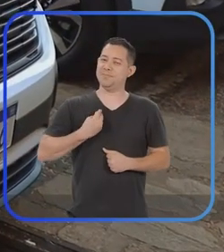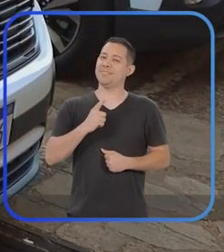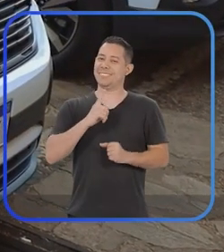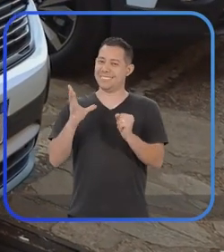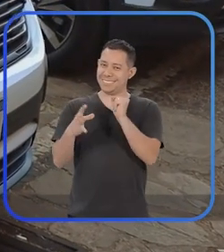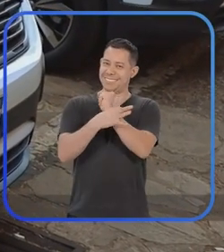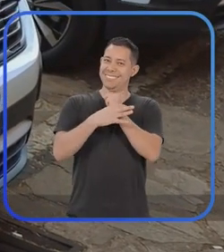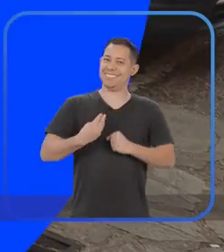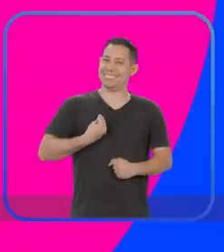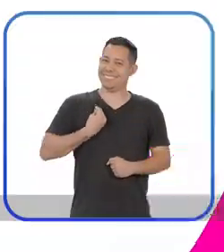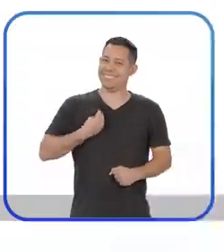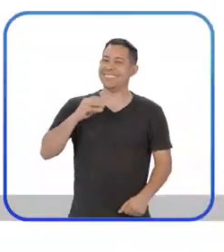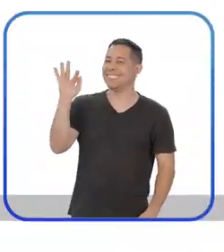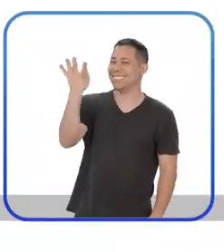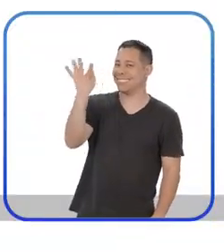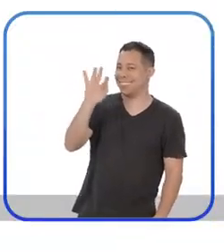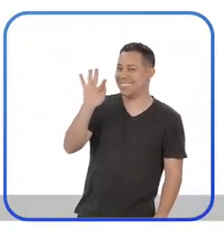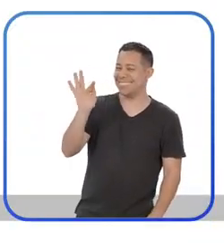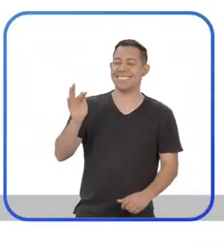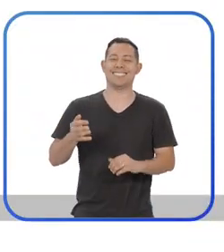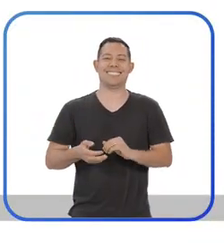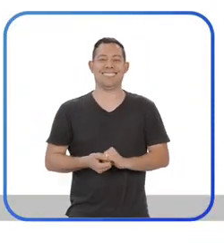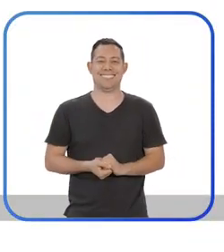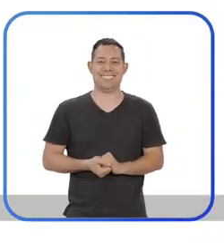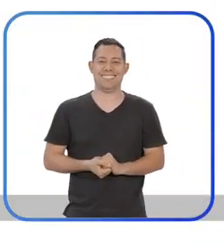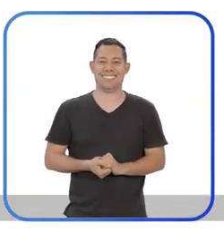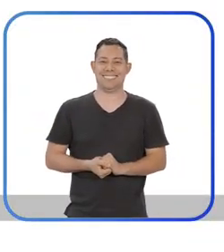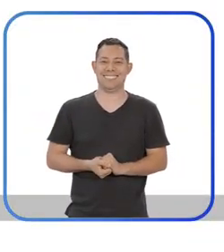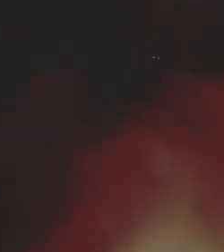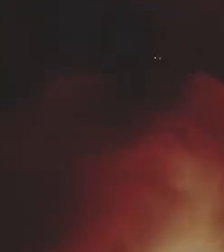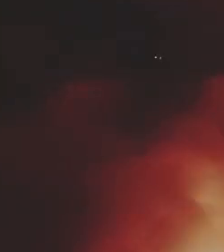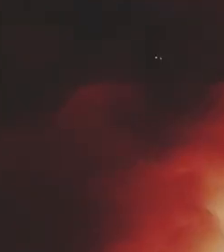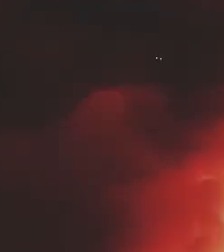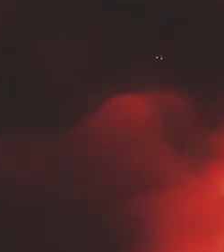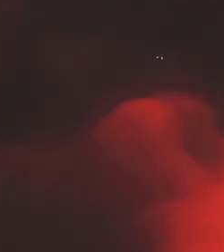mais segura para se viver. Essa é a nossa Franca.